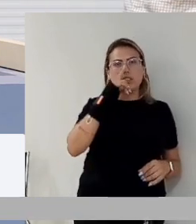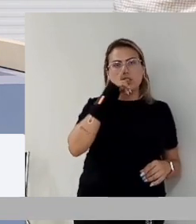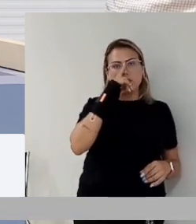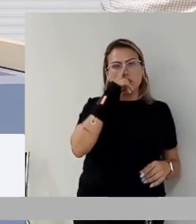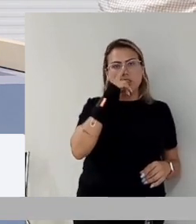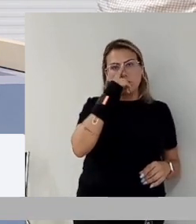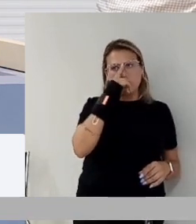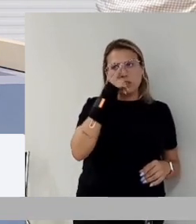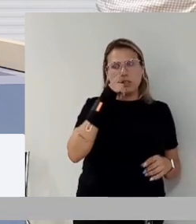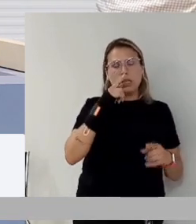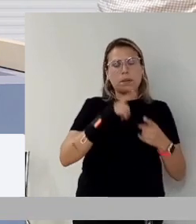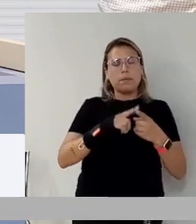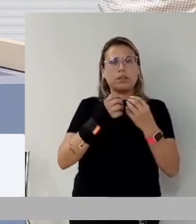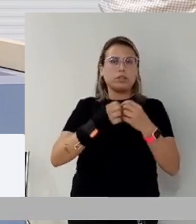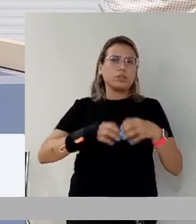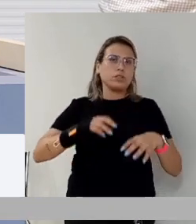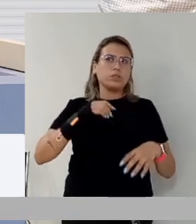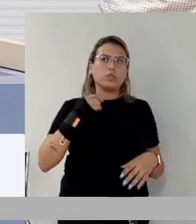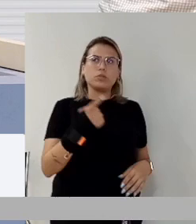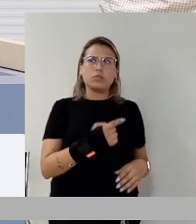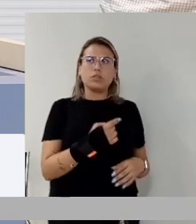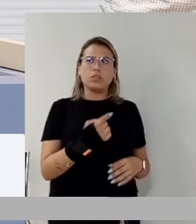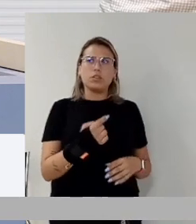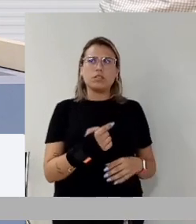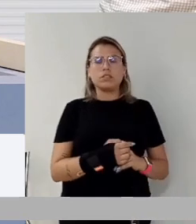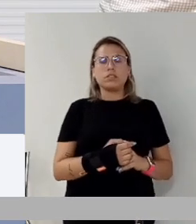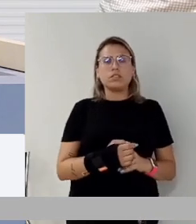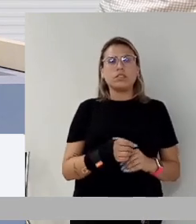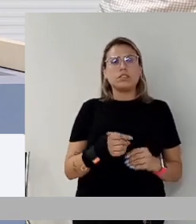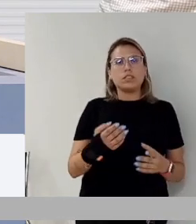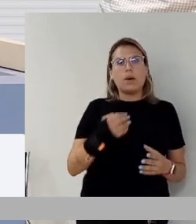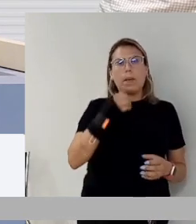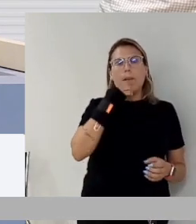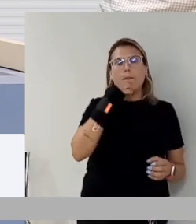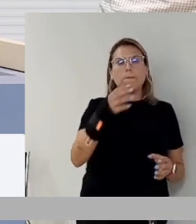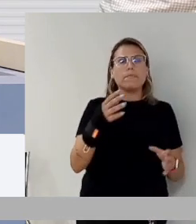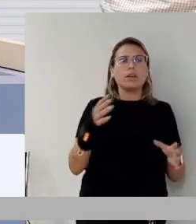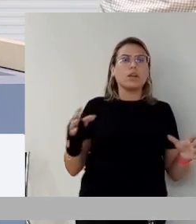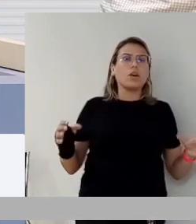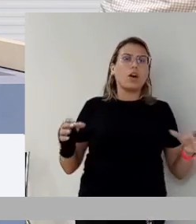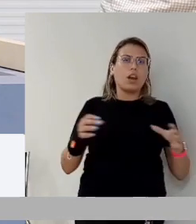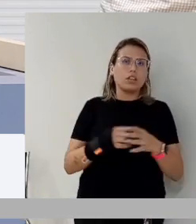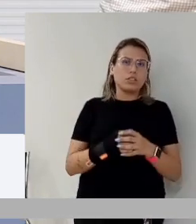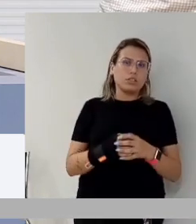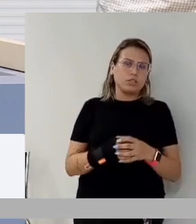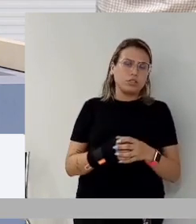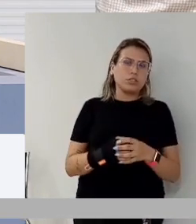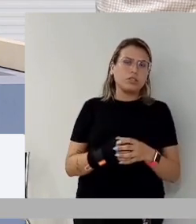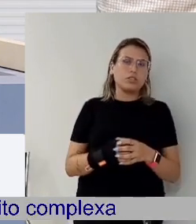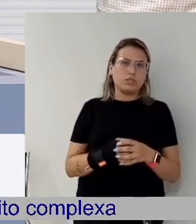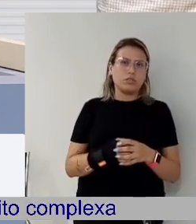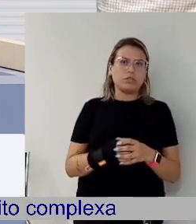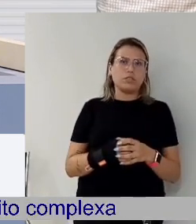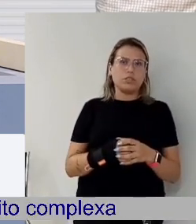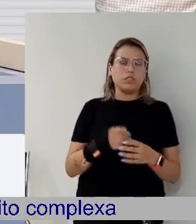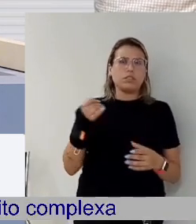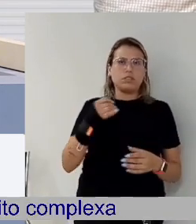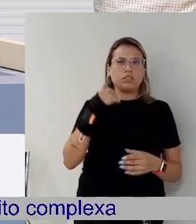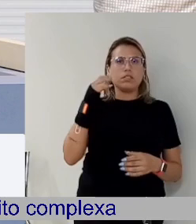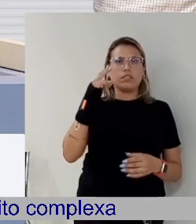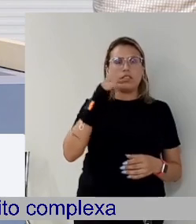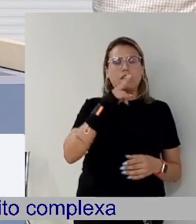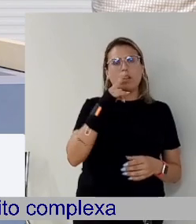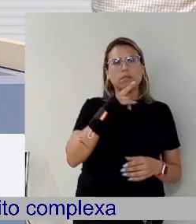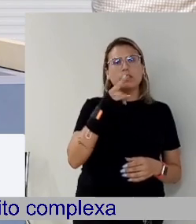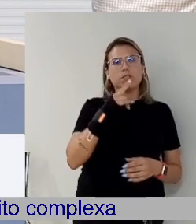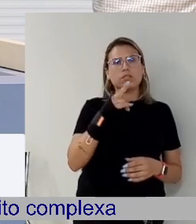prejudica todos nós então é é um bem coletivo e é um bem necessário e emergencial porque